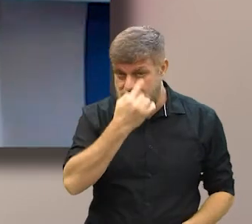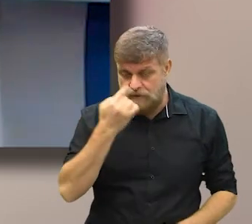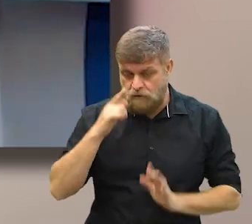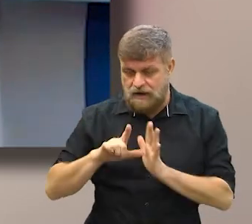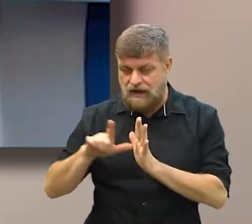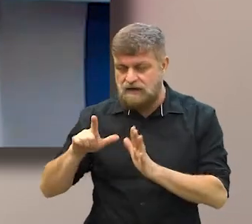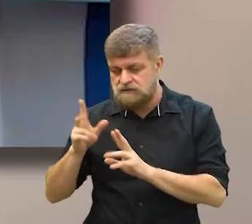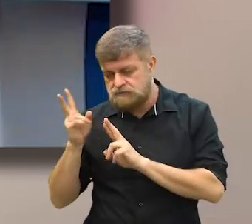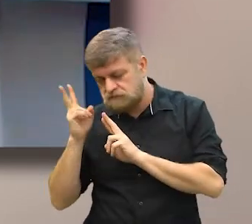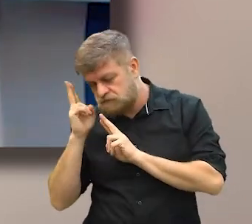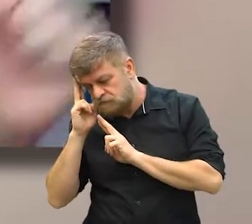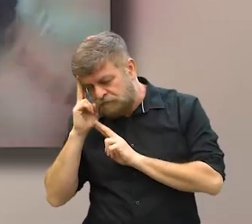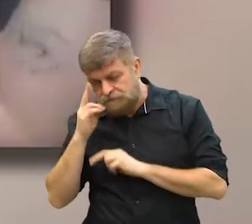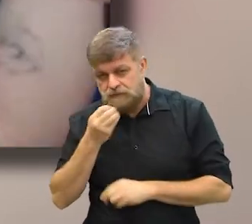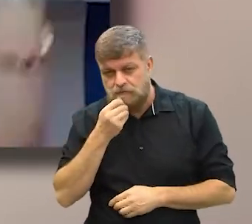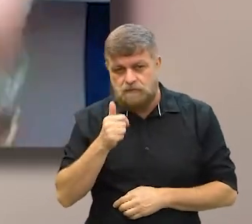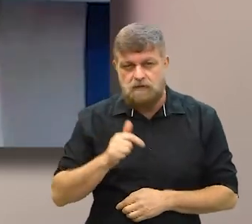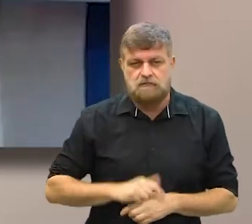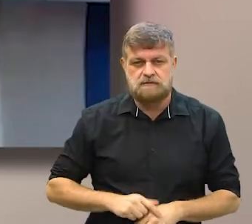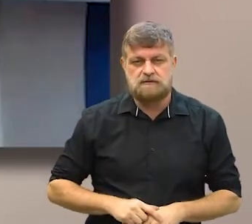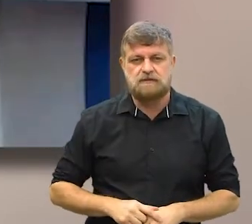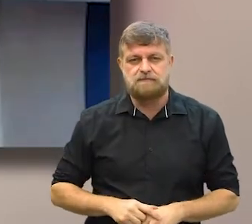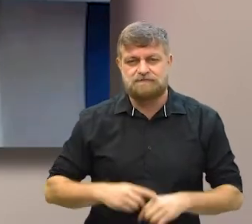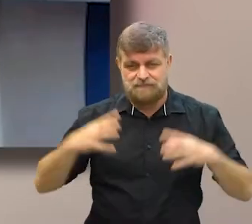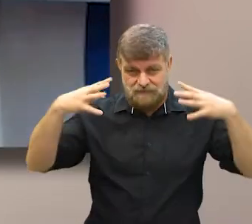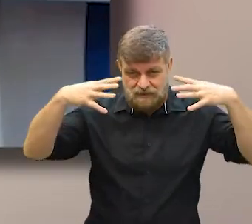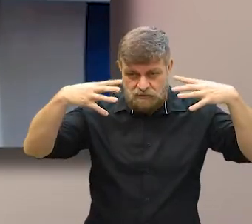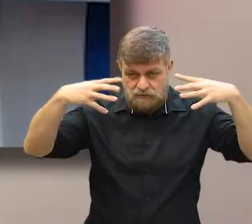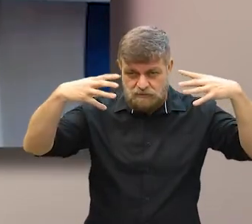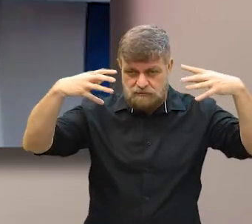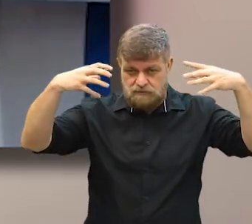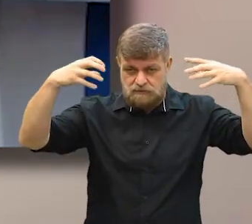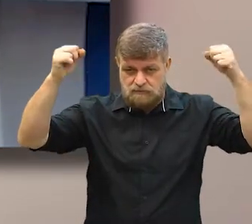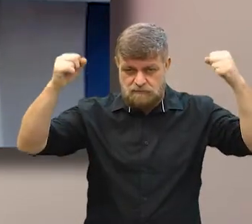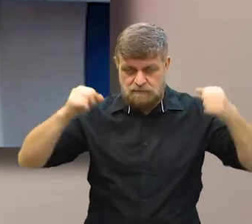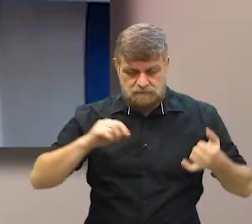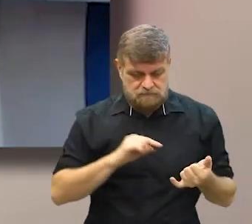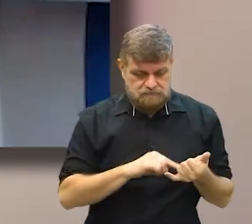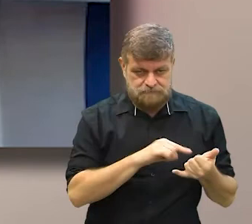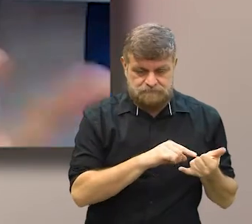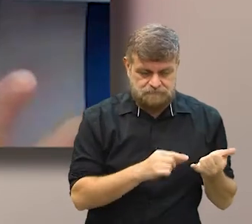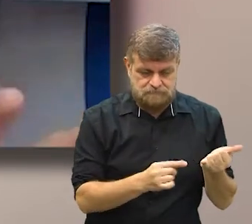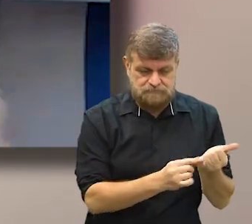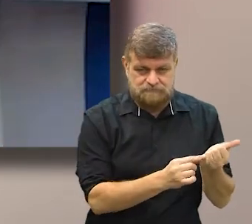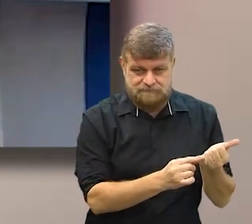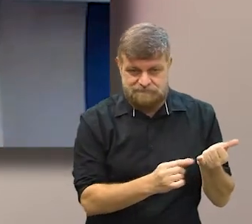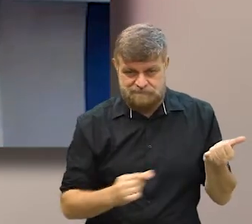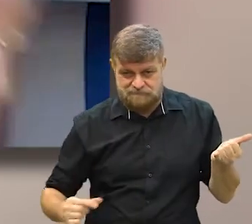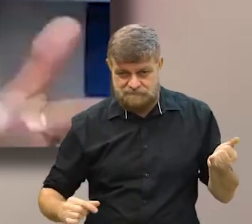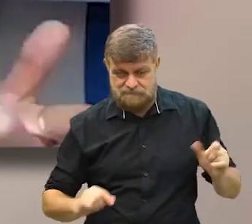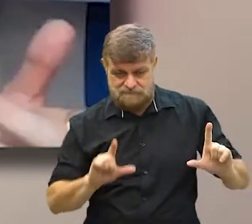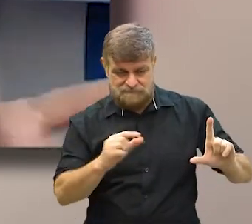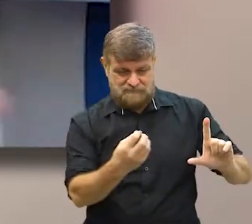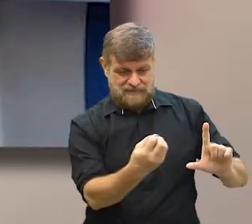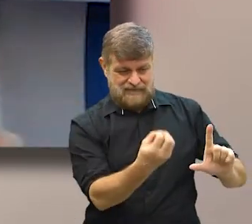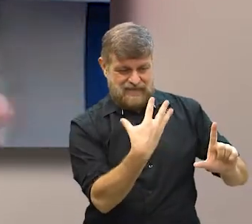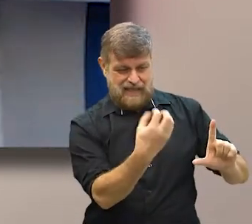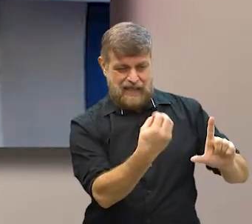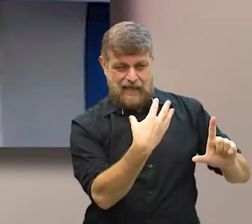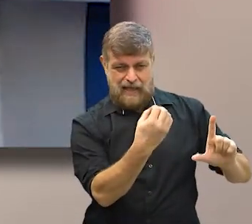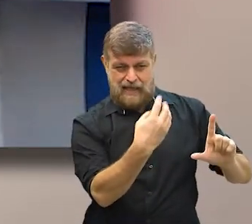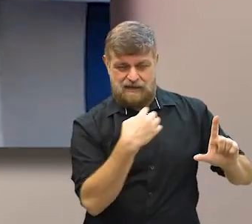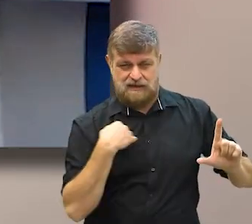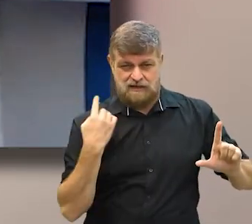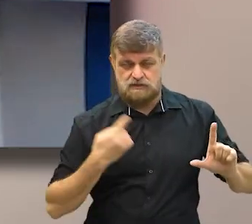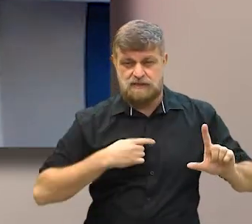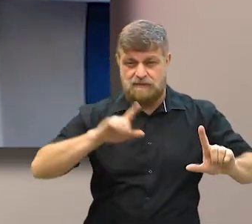de dormir já é bom você ir baixando as luzes, desconectando de telas, porque eles emitem. Aqui a gente